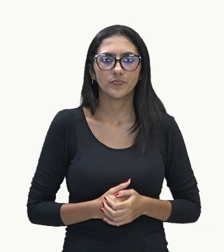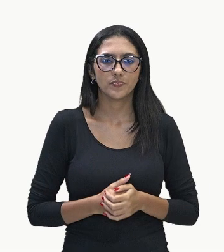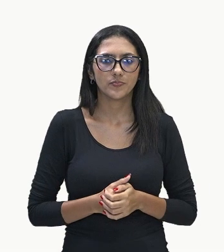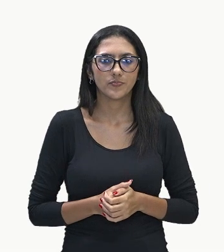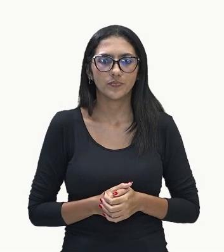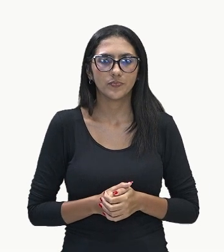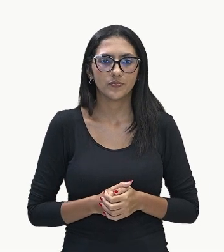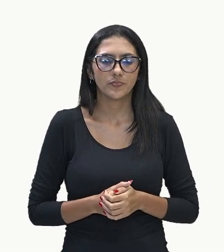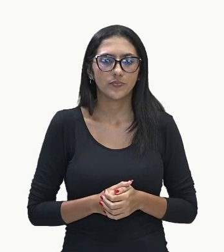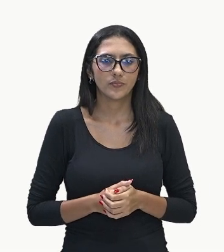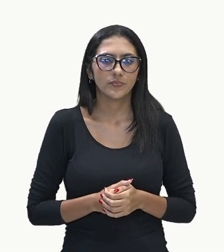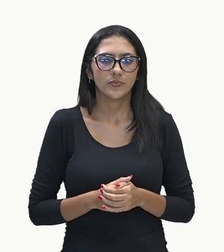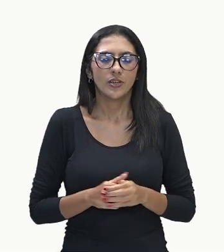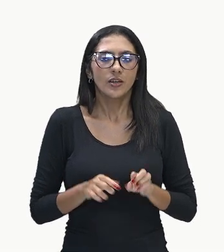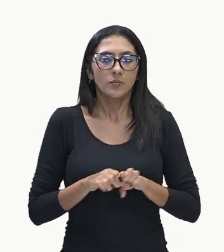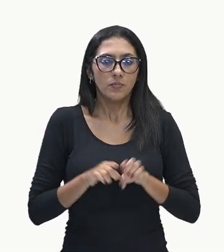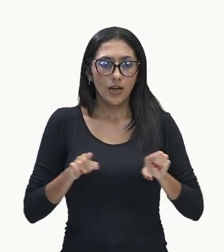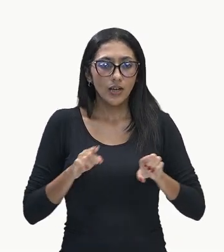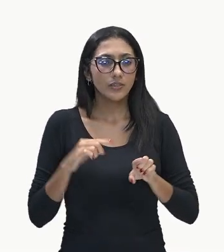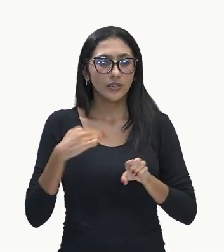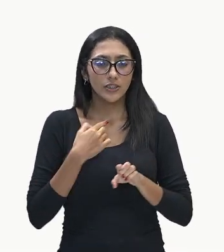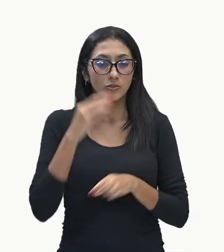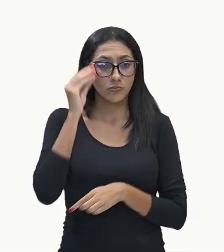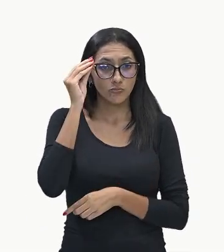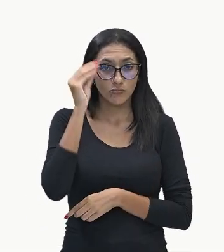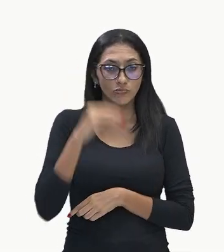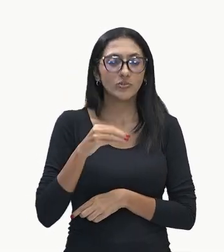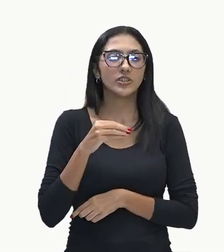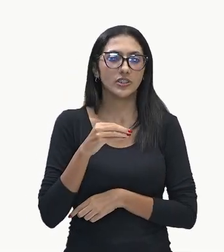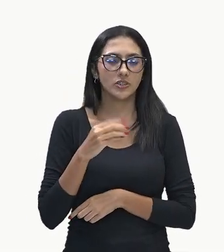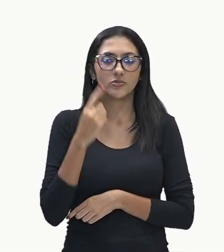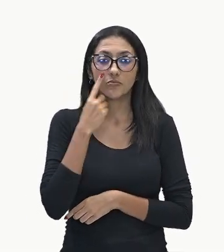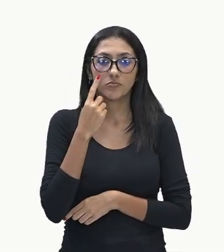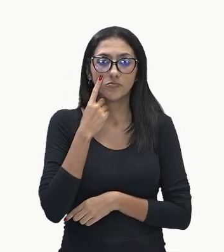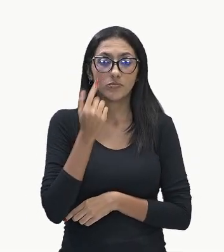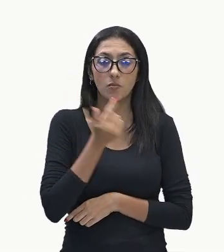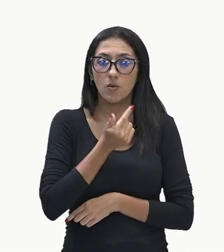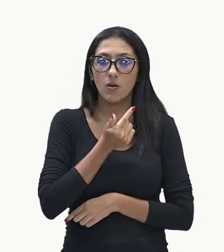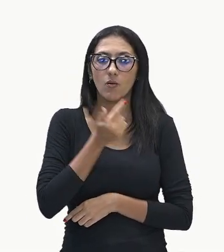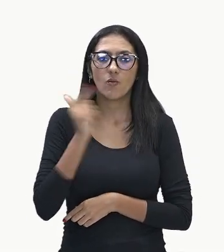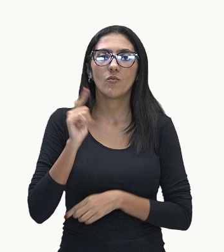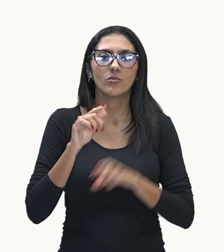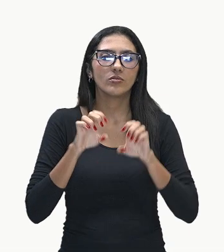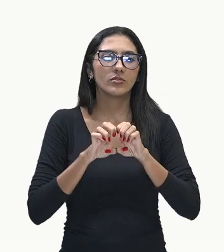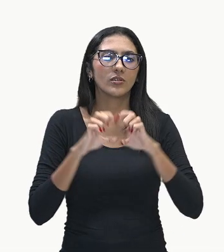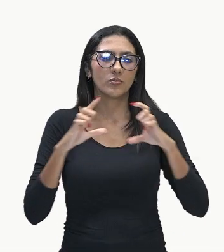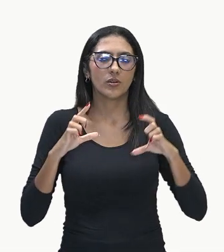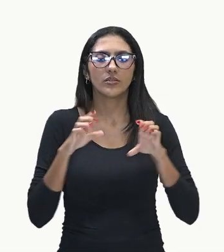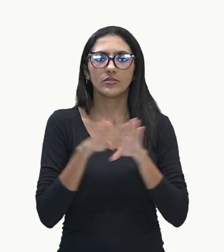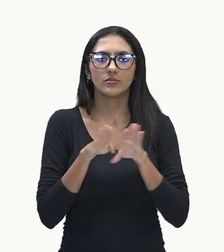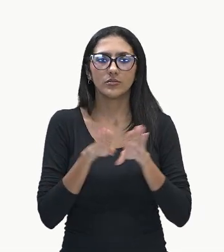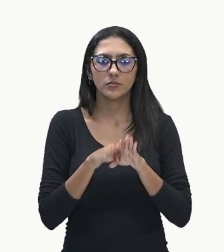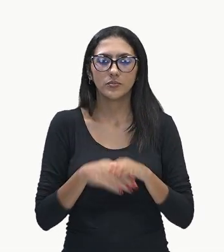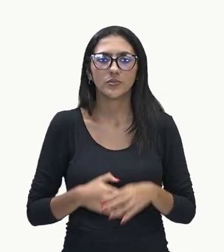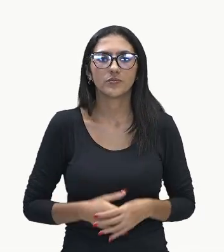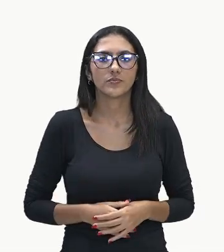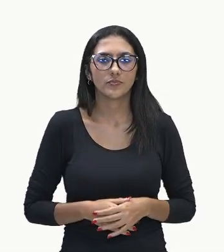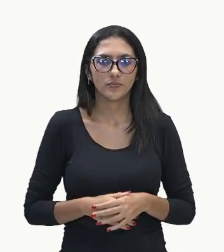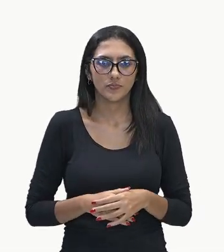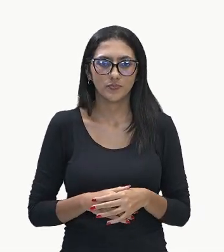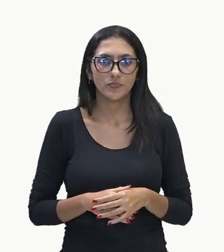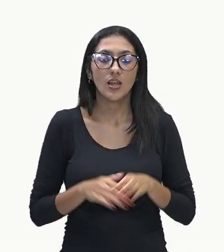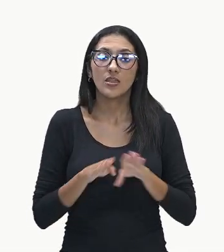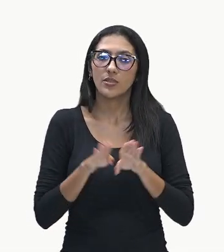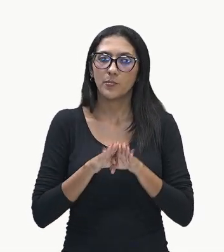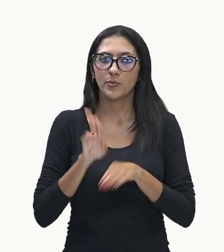somos brasileiros e não desistimos nunca, vamos a mais uma equação onde aparece aí o